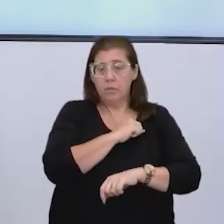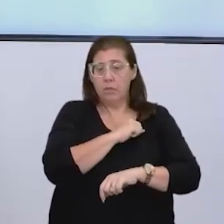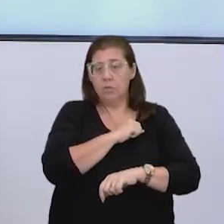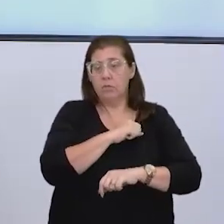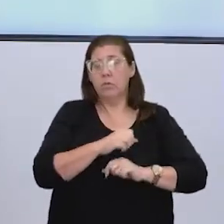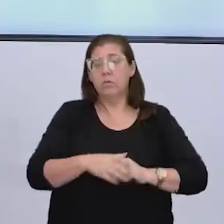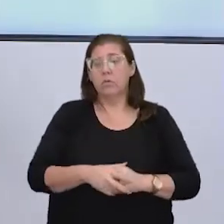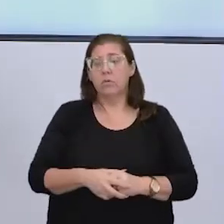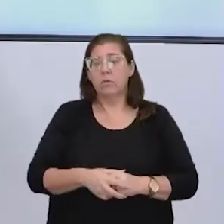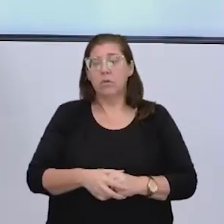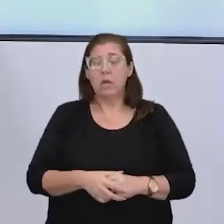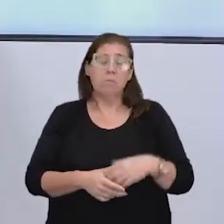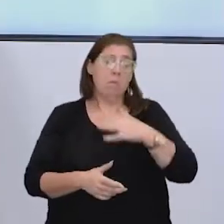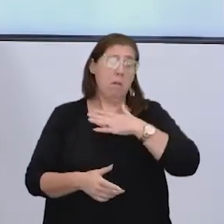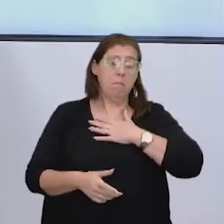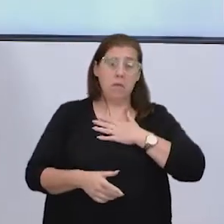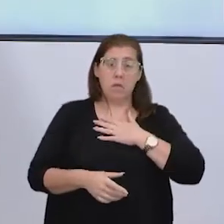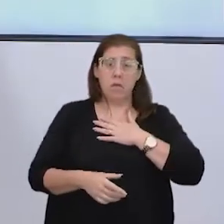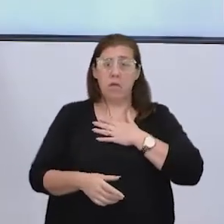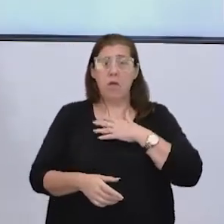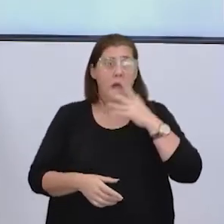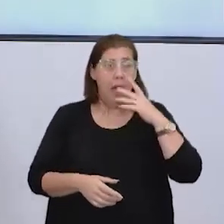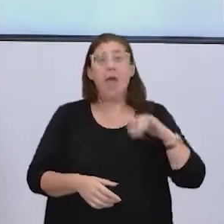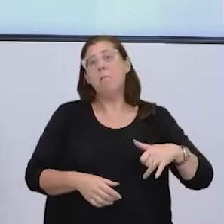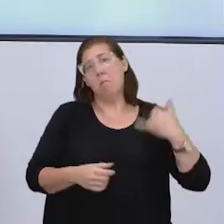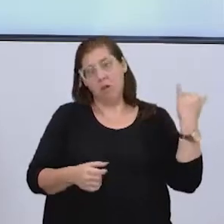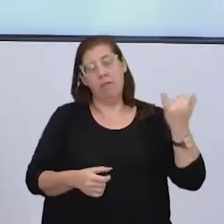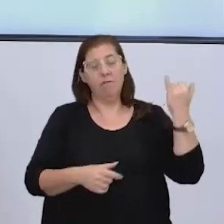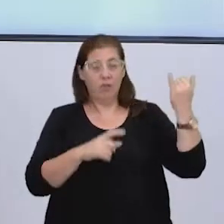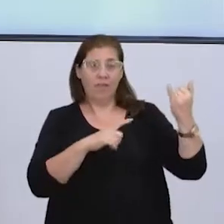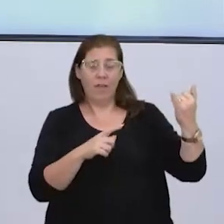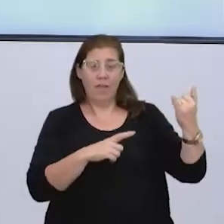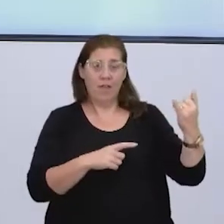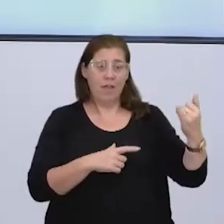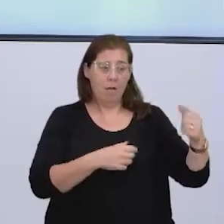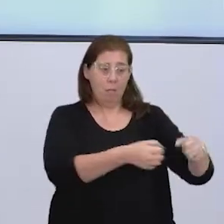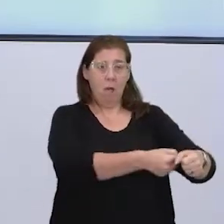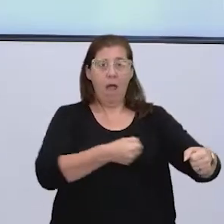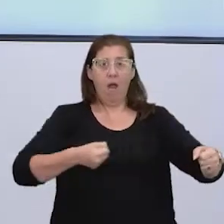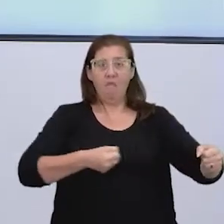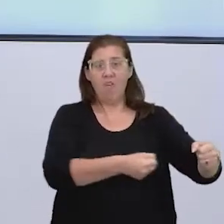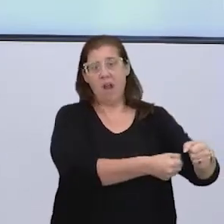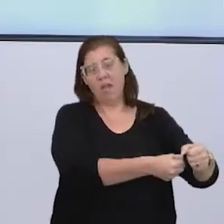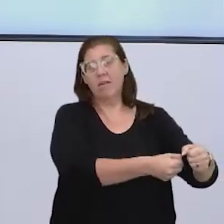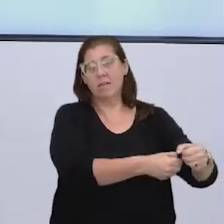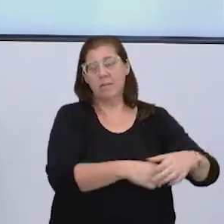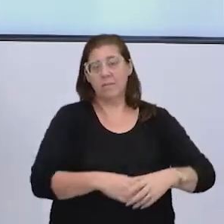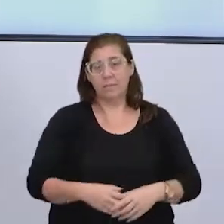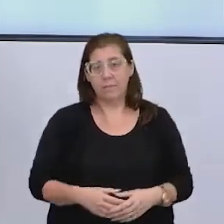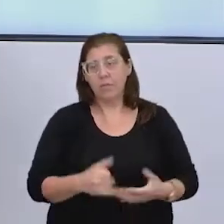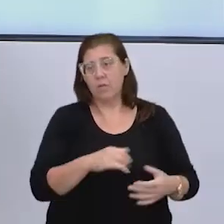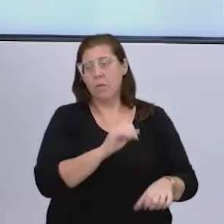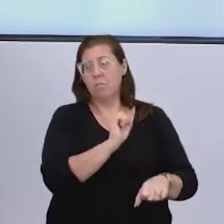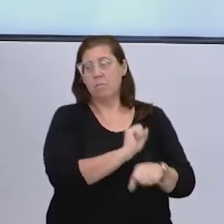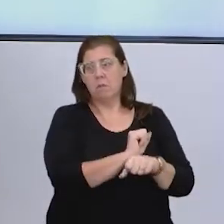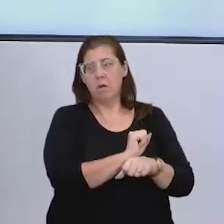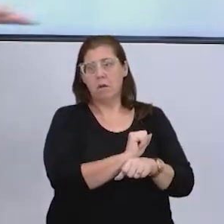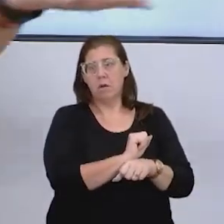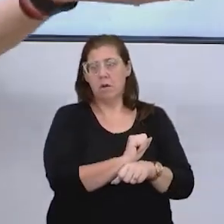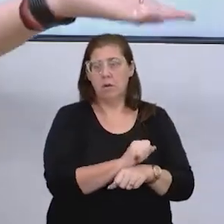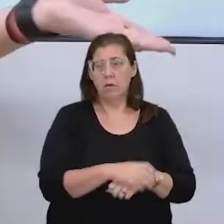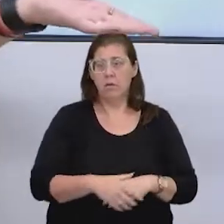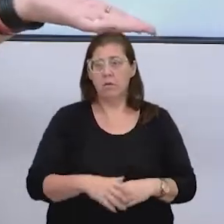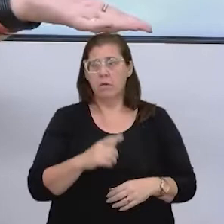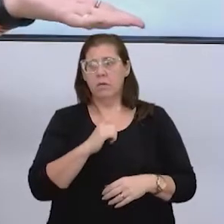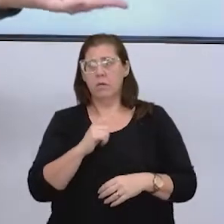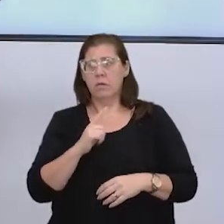dizer assim, que para mim ela se tornou um item necessário. Mas ela é realmente necessária? Se eu parar para pensar logicamente, falar, não, mano, eu